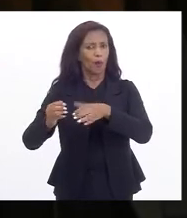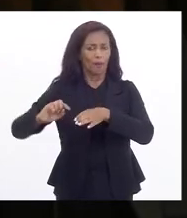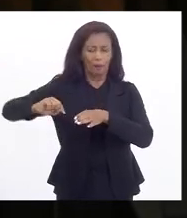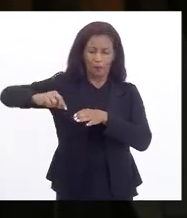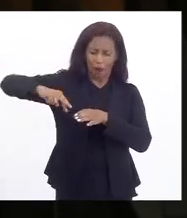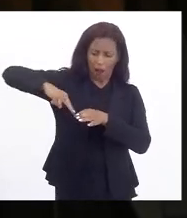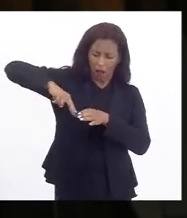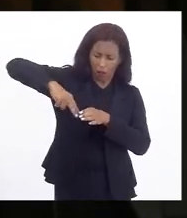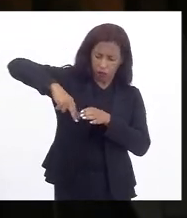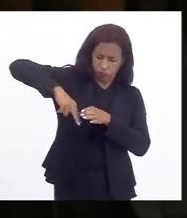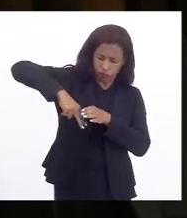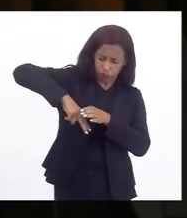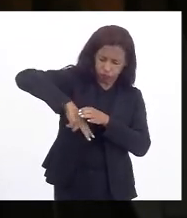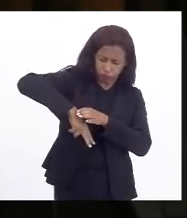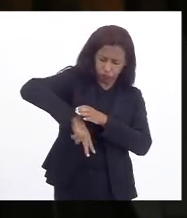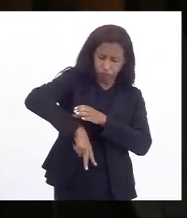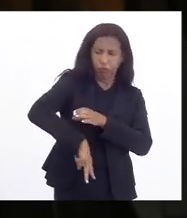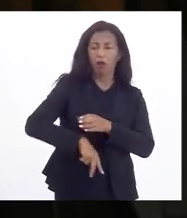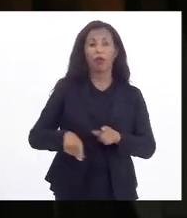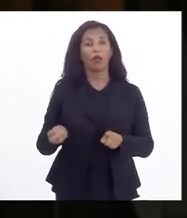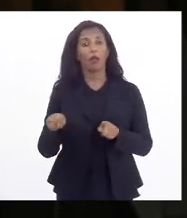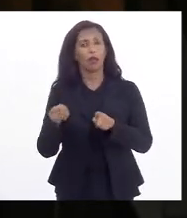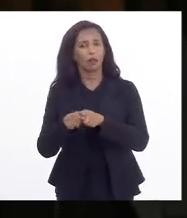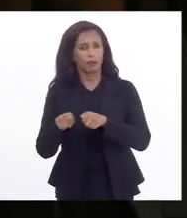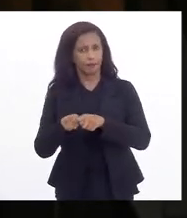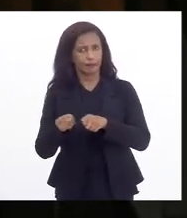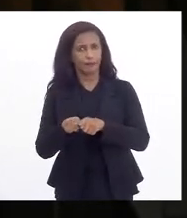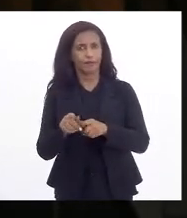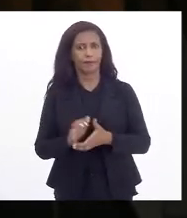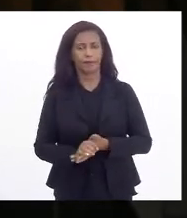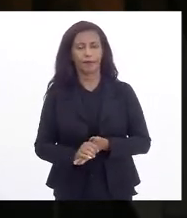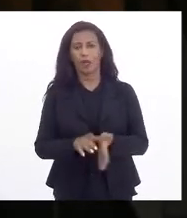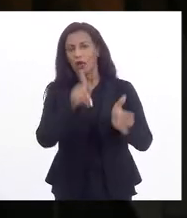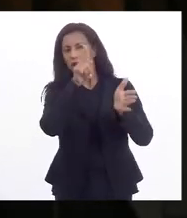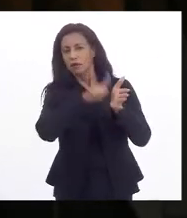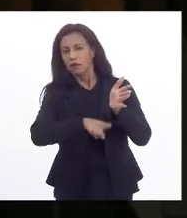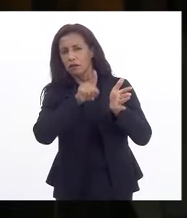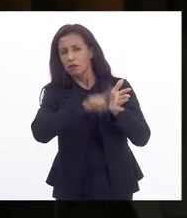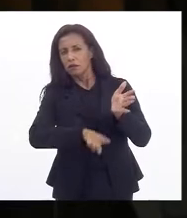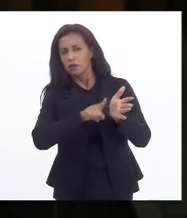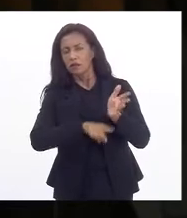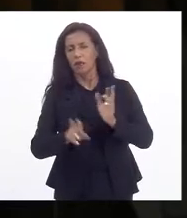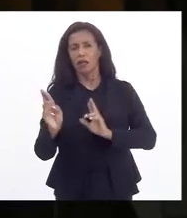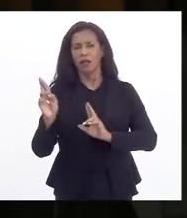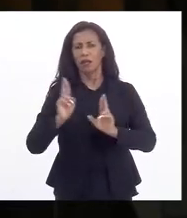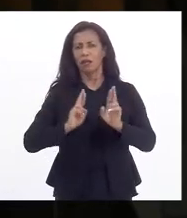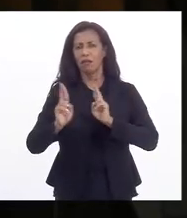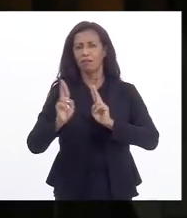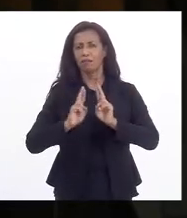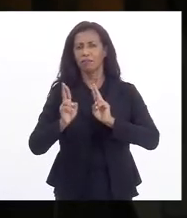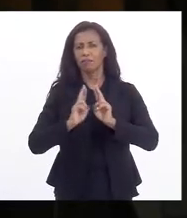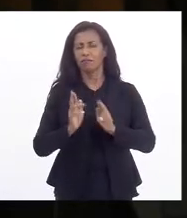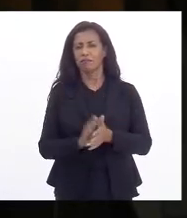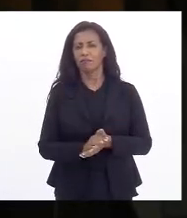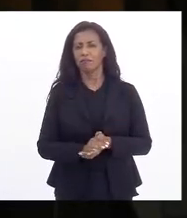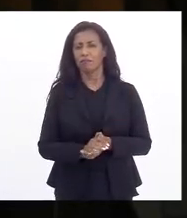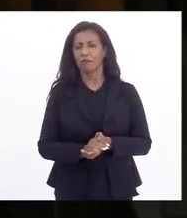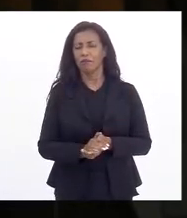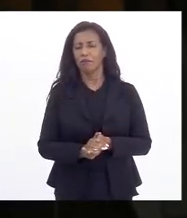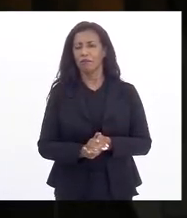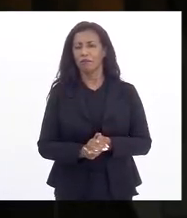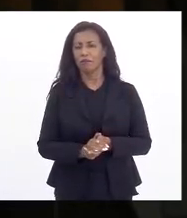perfuração e também e os abatimentos relativos a